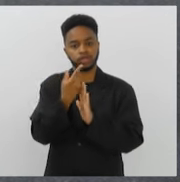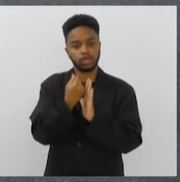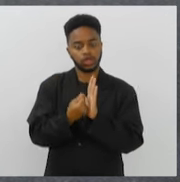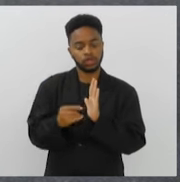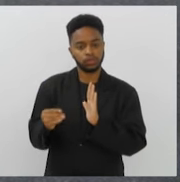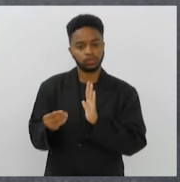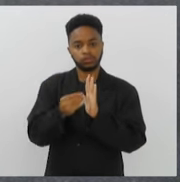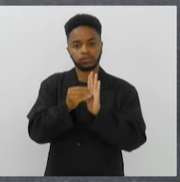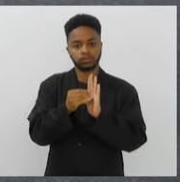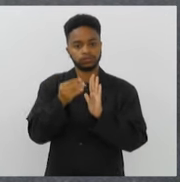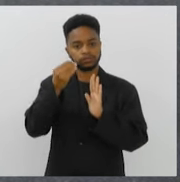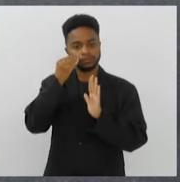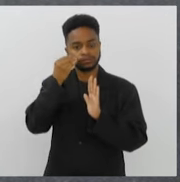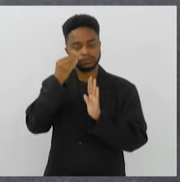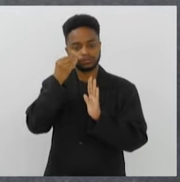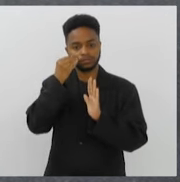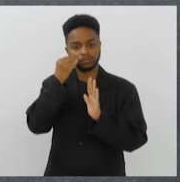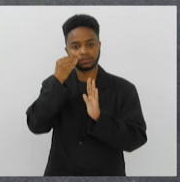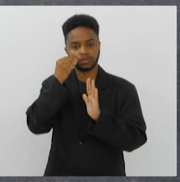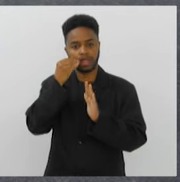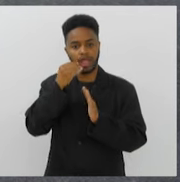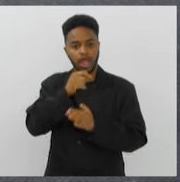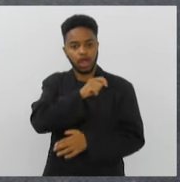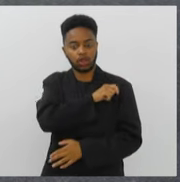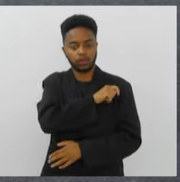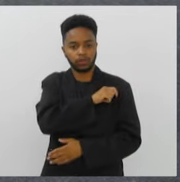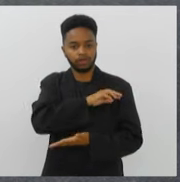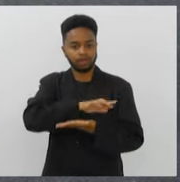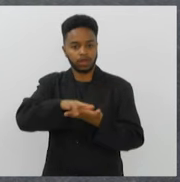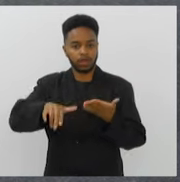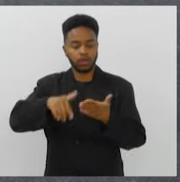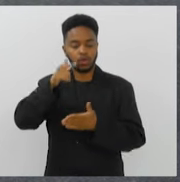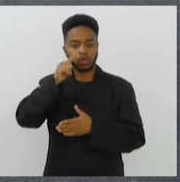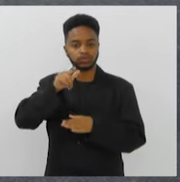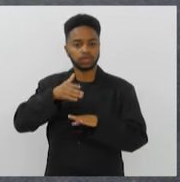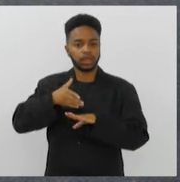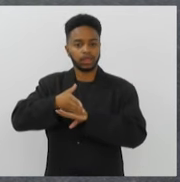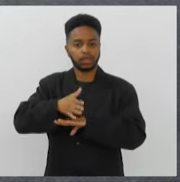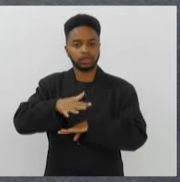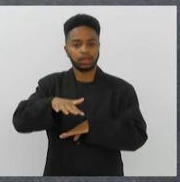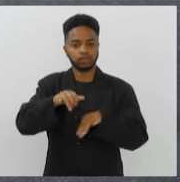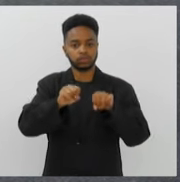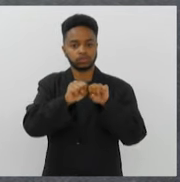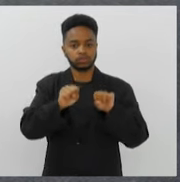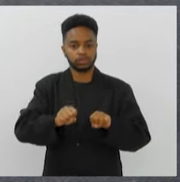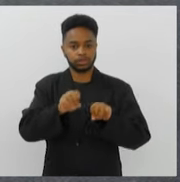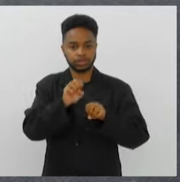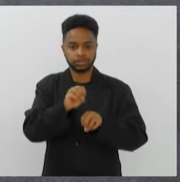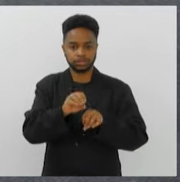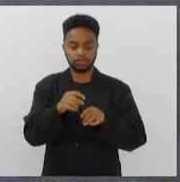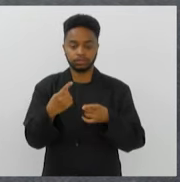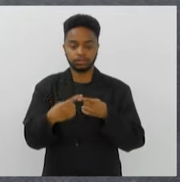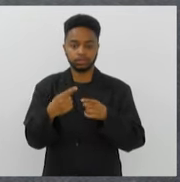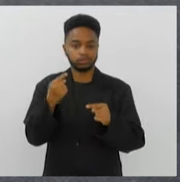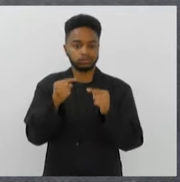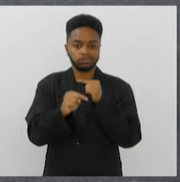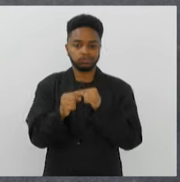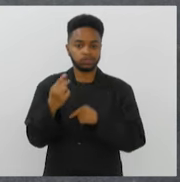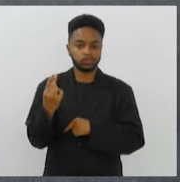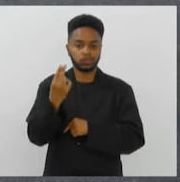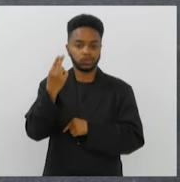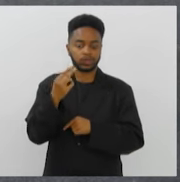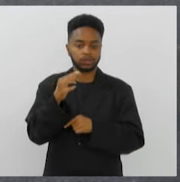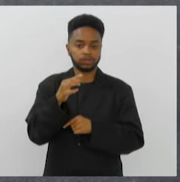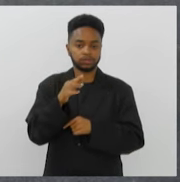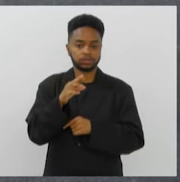orçamentários para que vários alunos consigam ingressar nesse sistema de ensino. E não é justo que